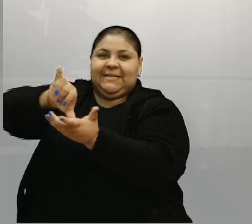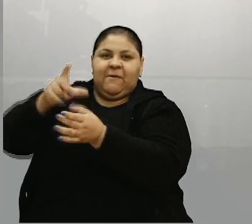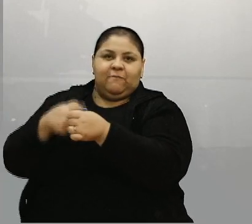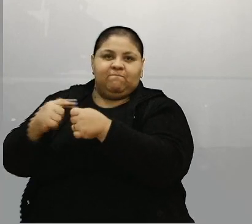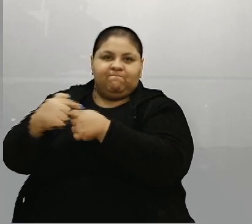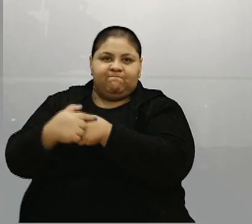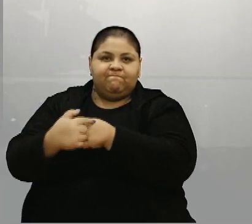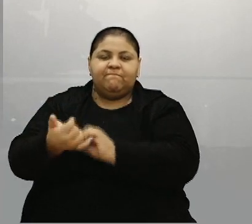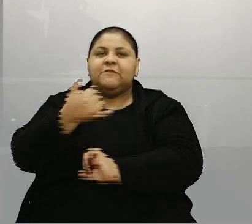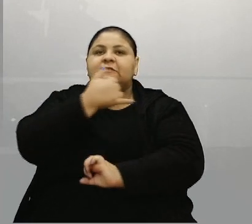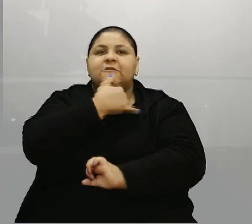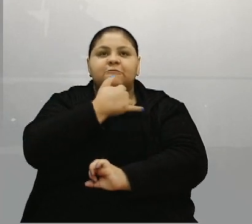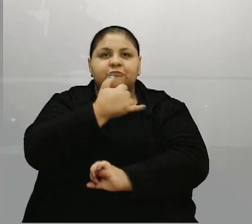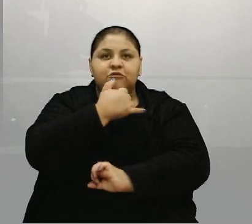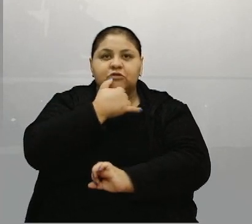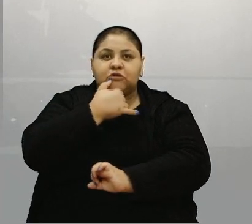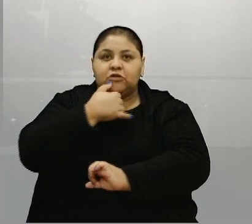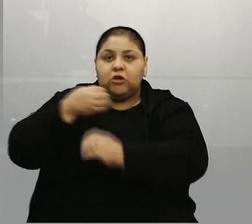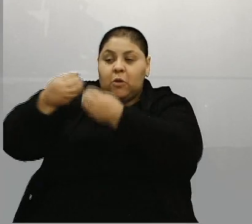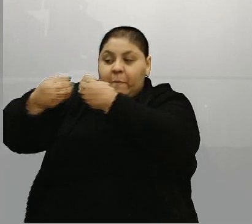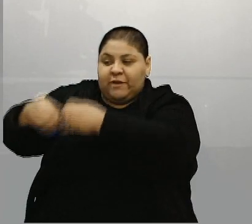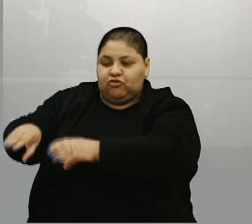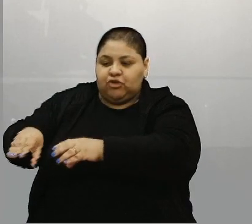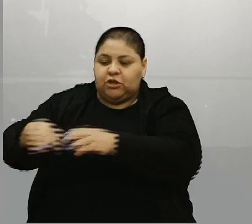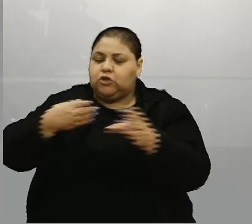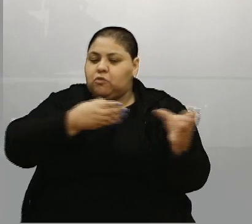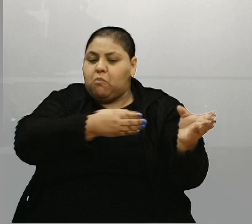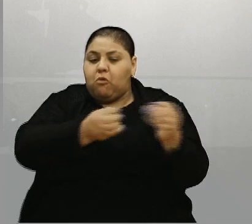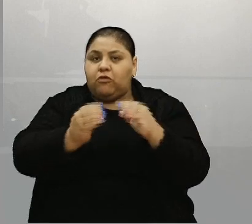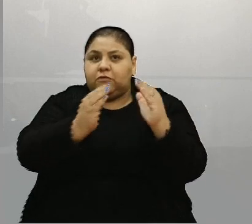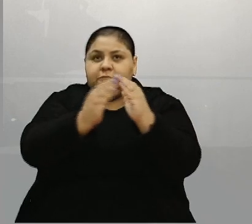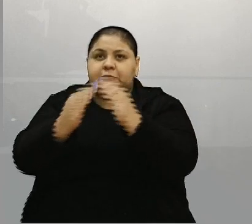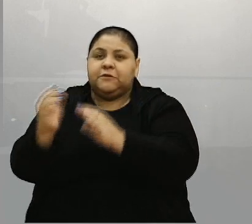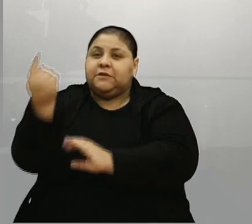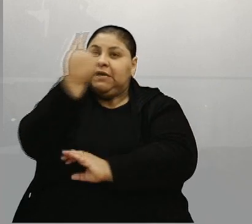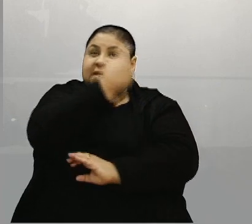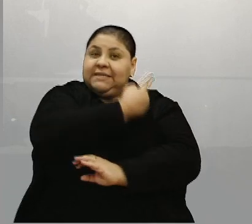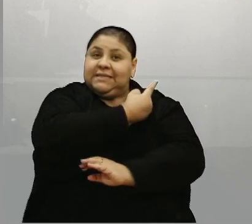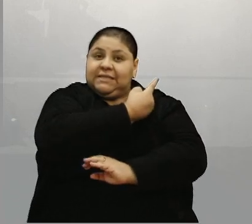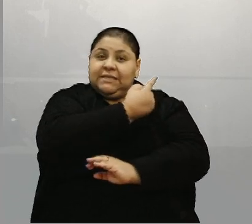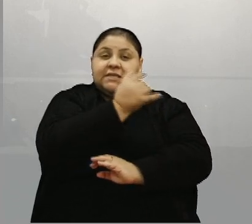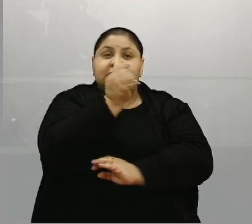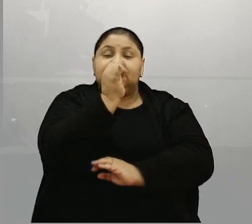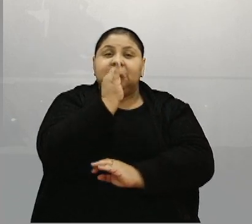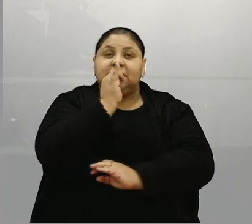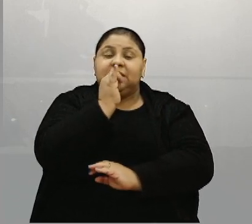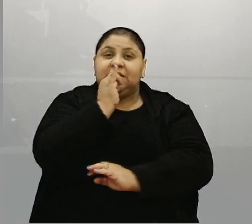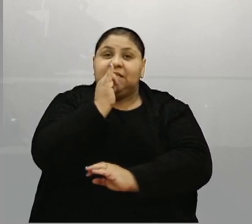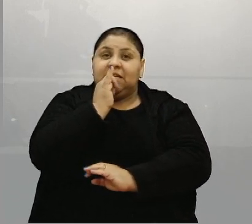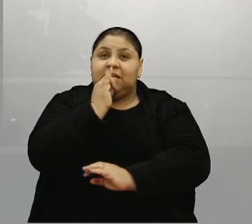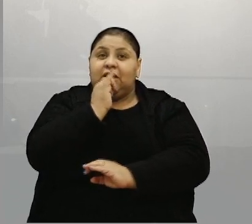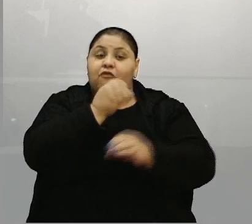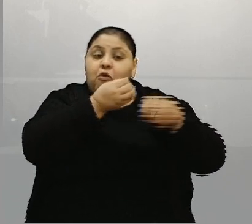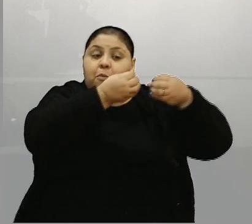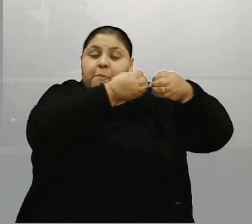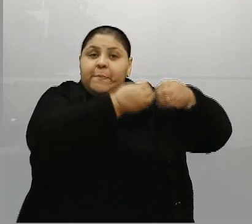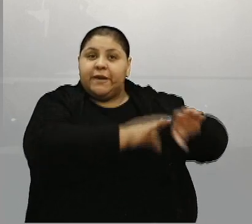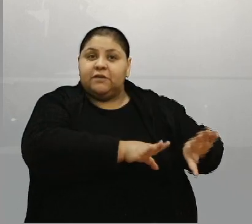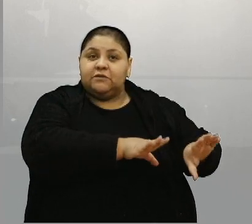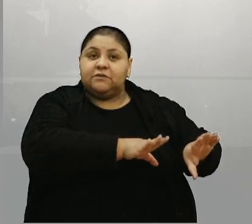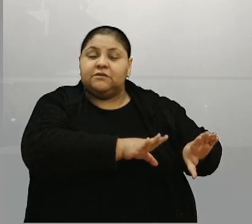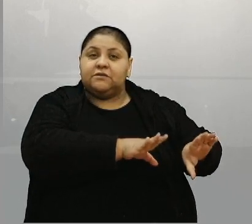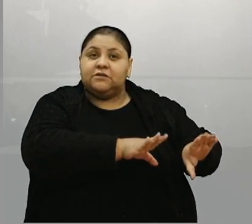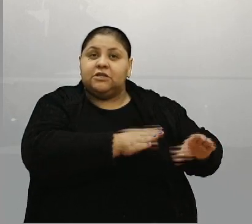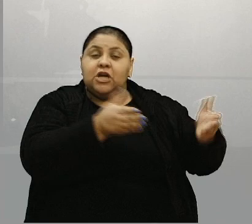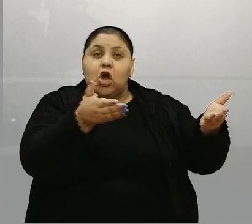estão atingindo muitas casas. Essa casa, por exemplo, ela foi atingida, e essa casa ela